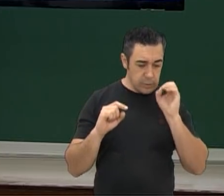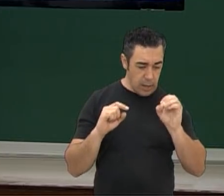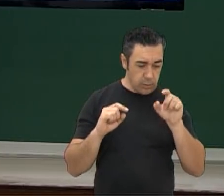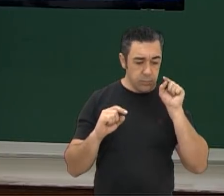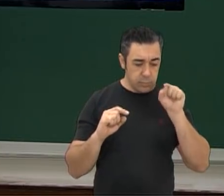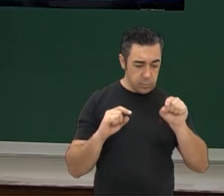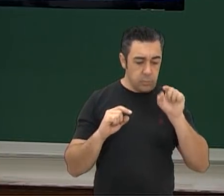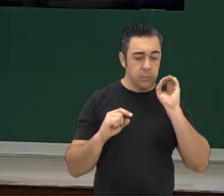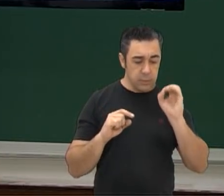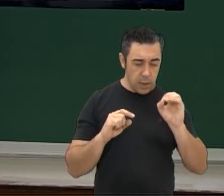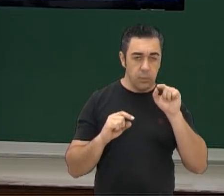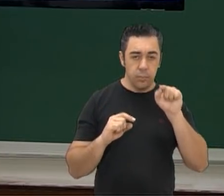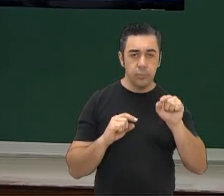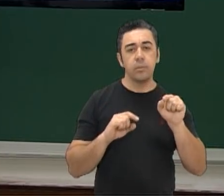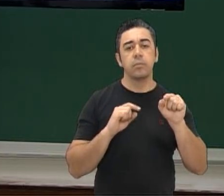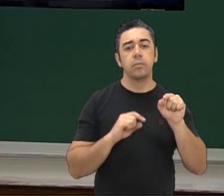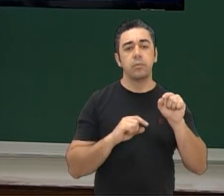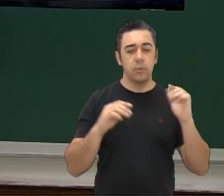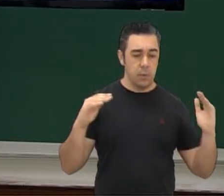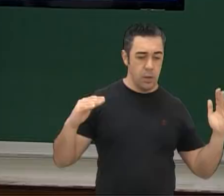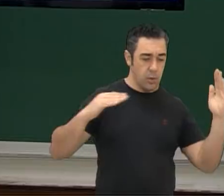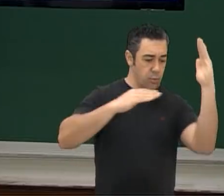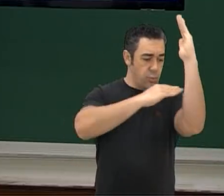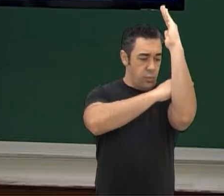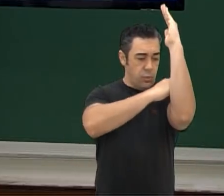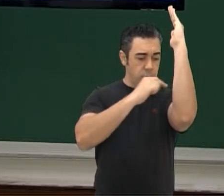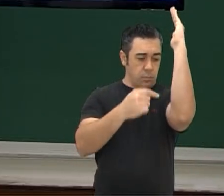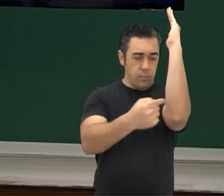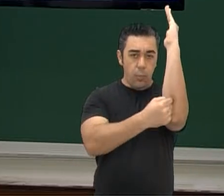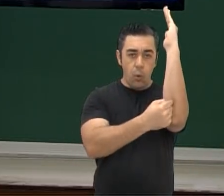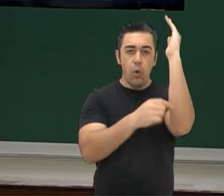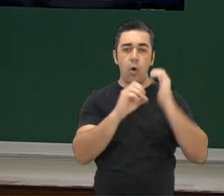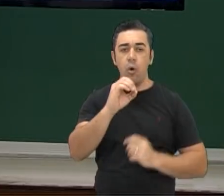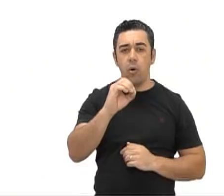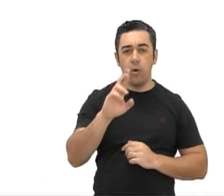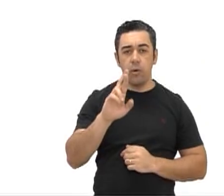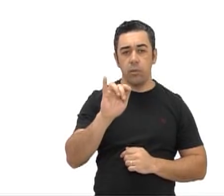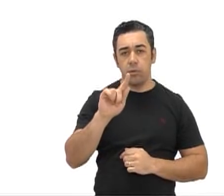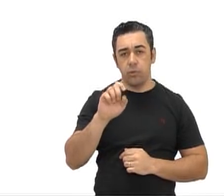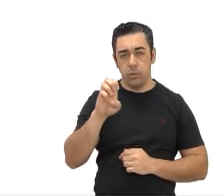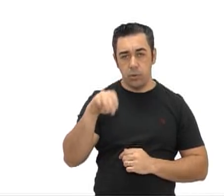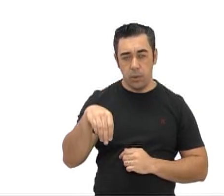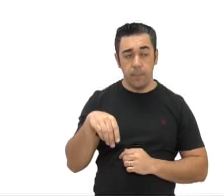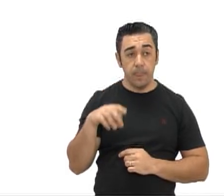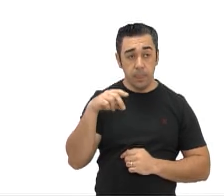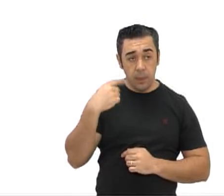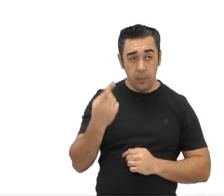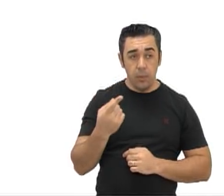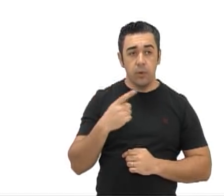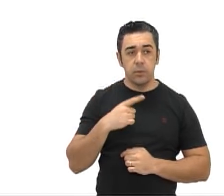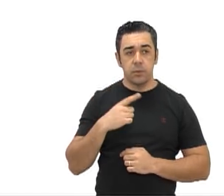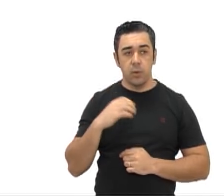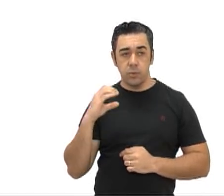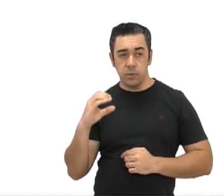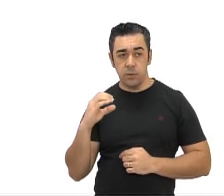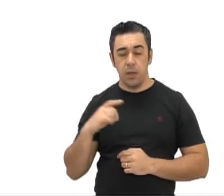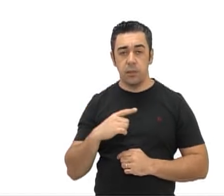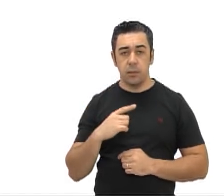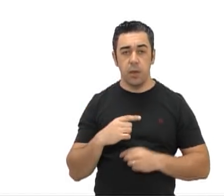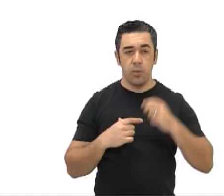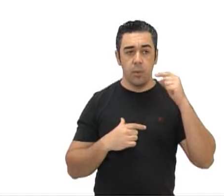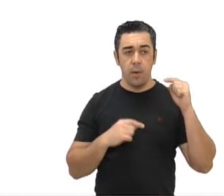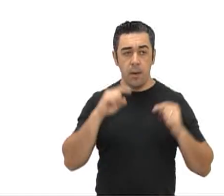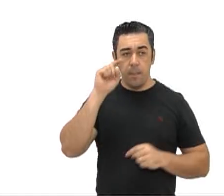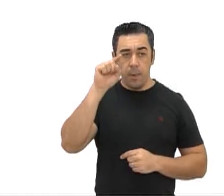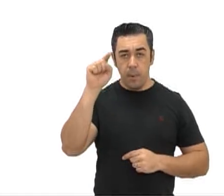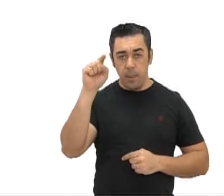é o 4,5 no eixo X, e depois o 3,5 no